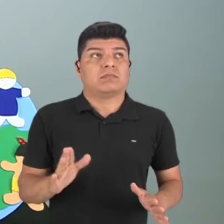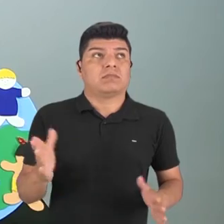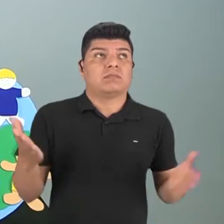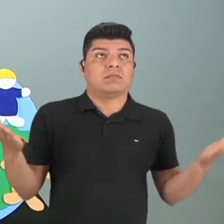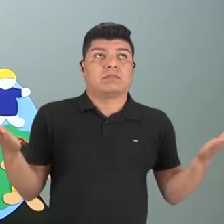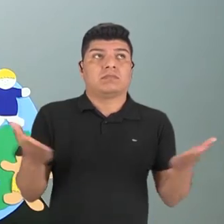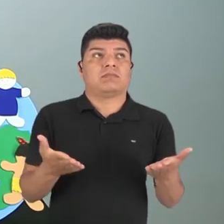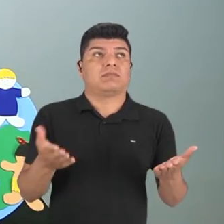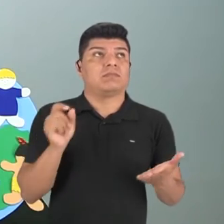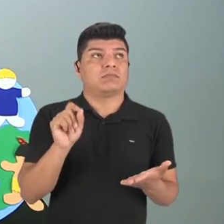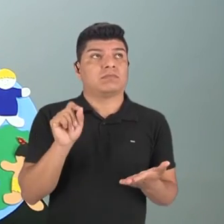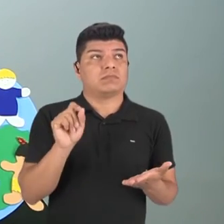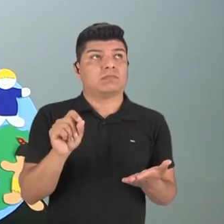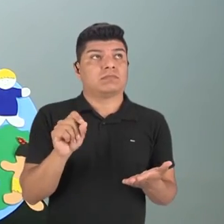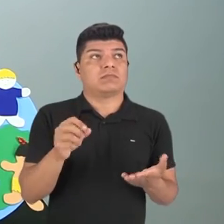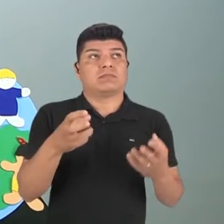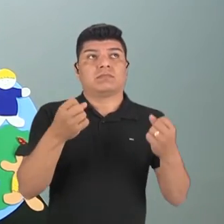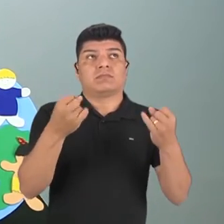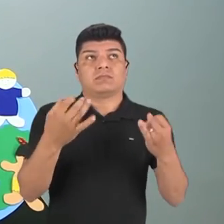vamos agora